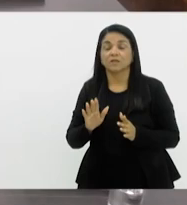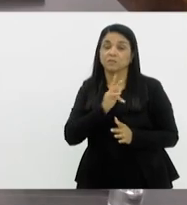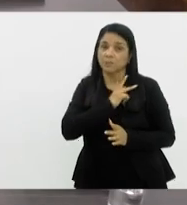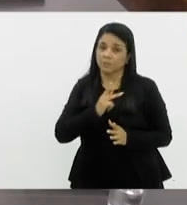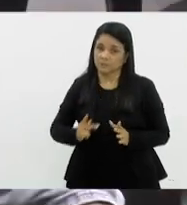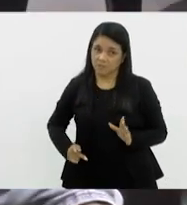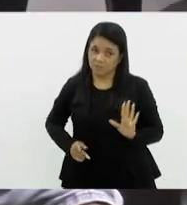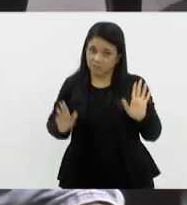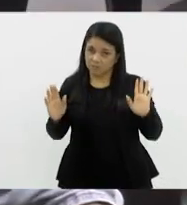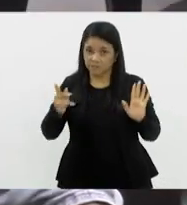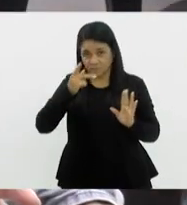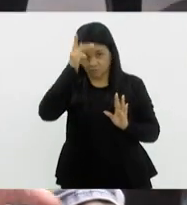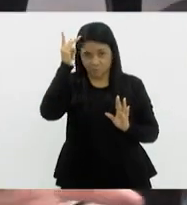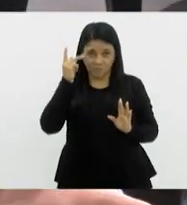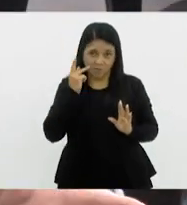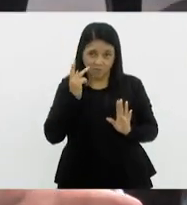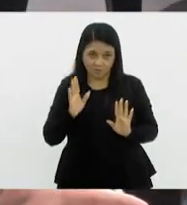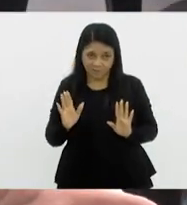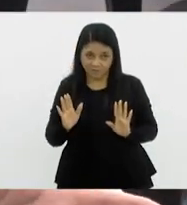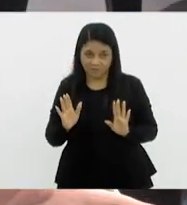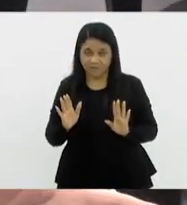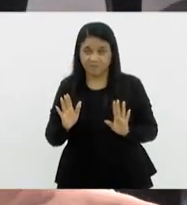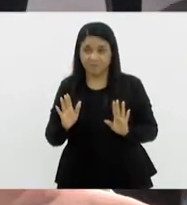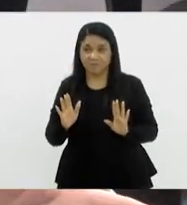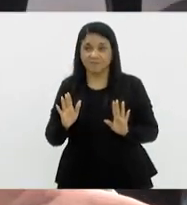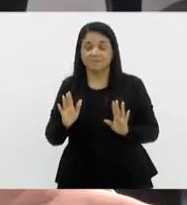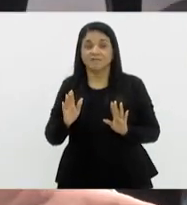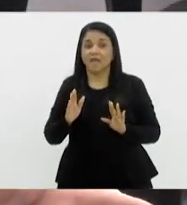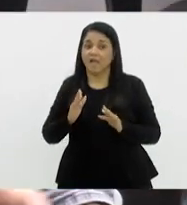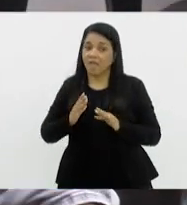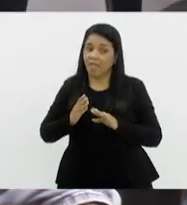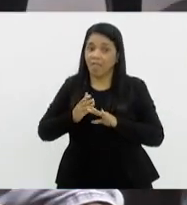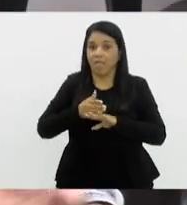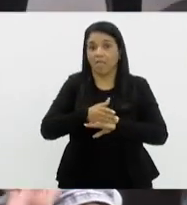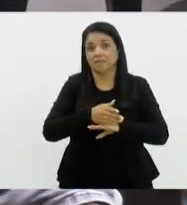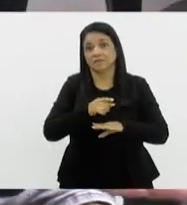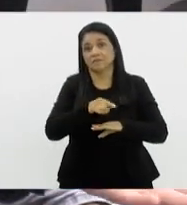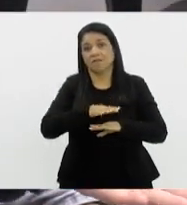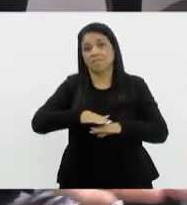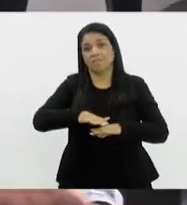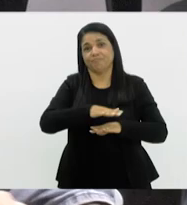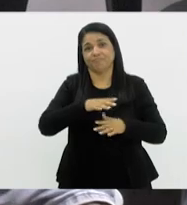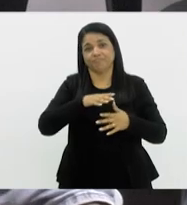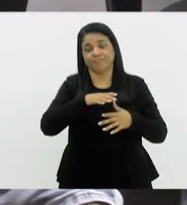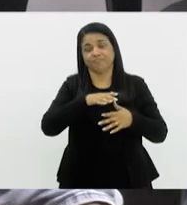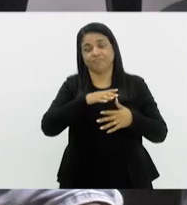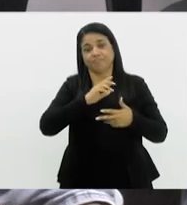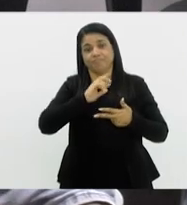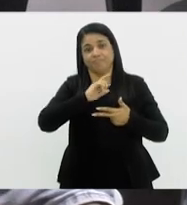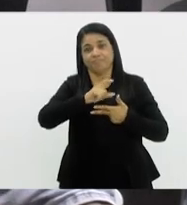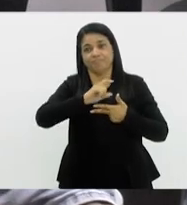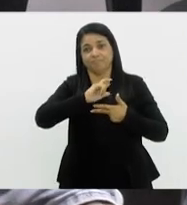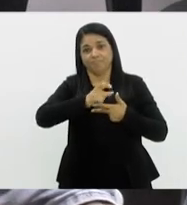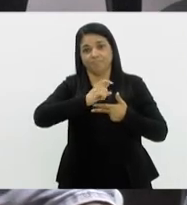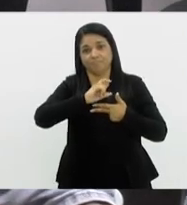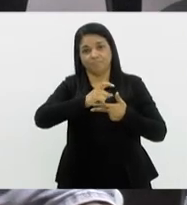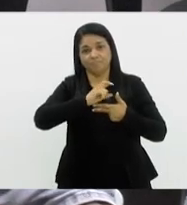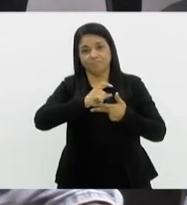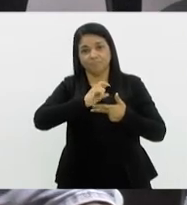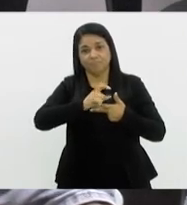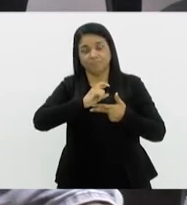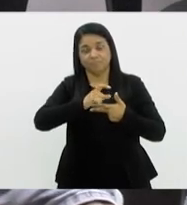presidente, tem a invasão de competência, né? Porque está entrando